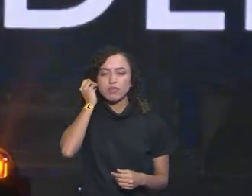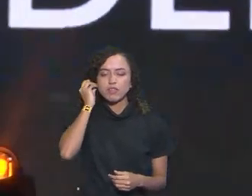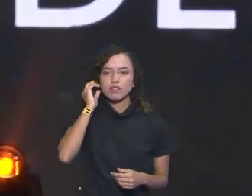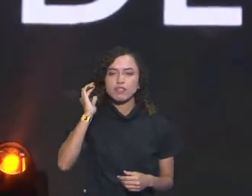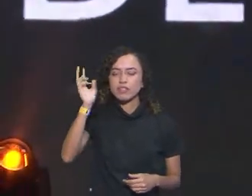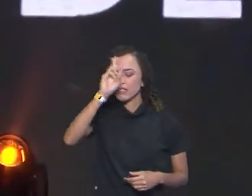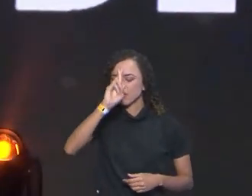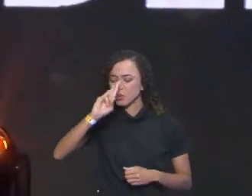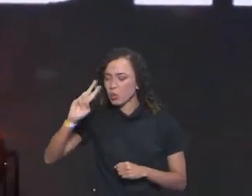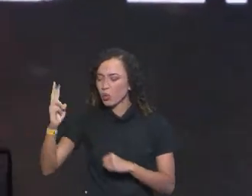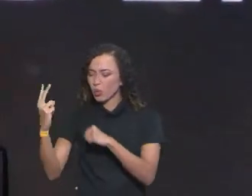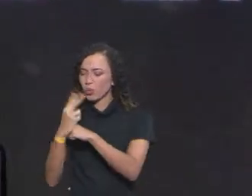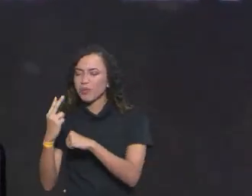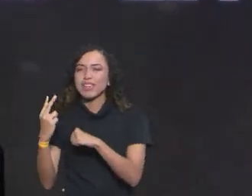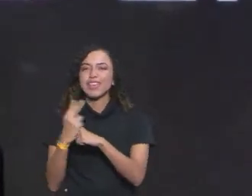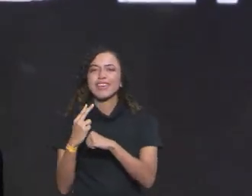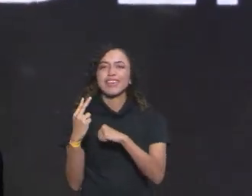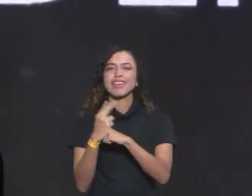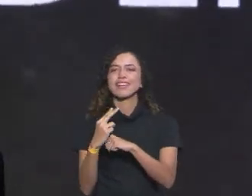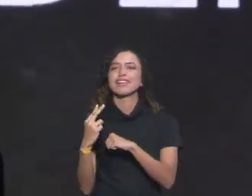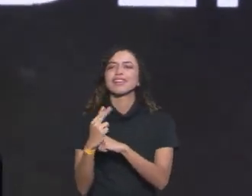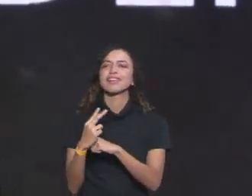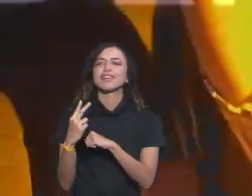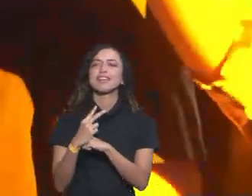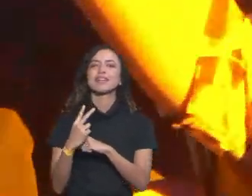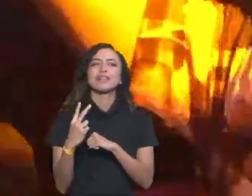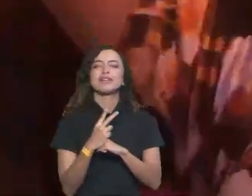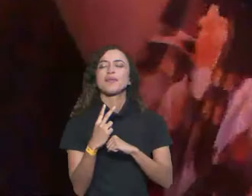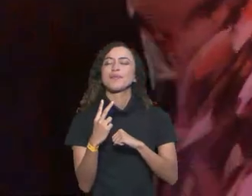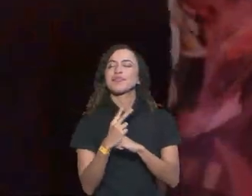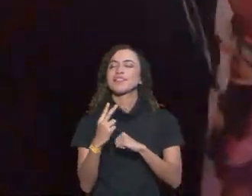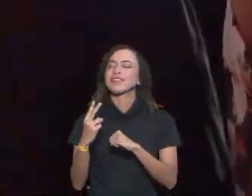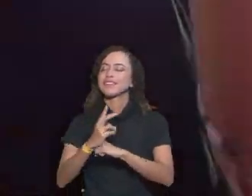senhor está cuidando de mim